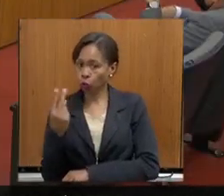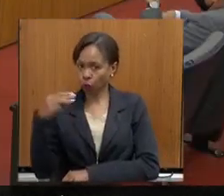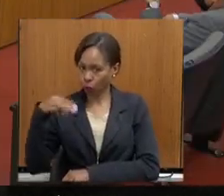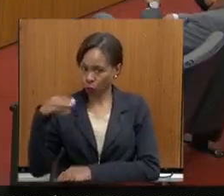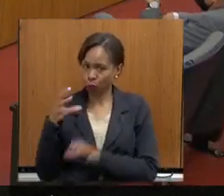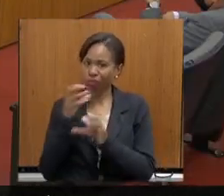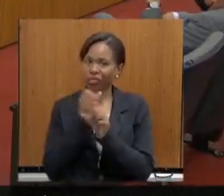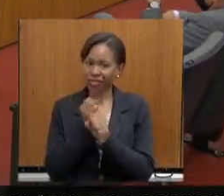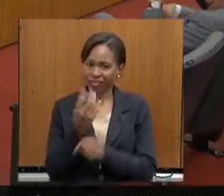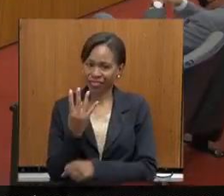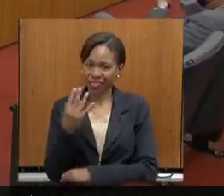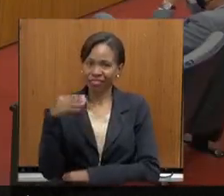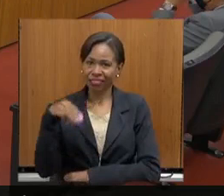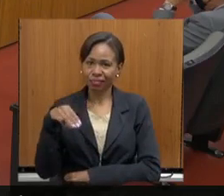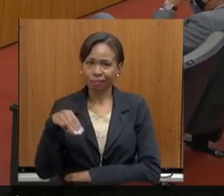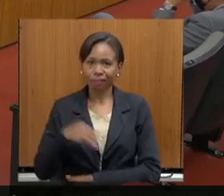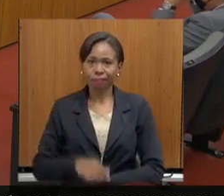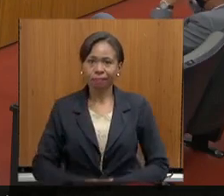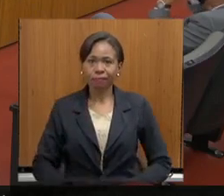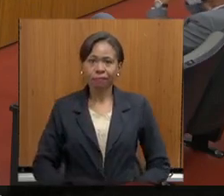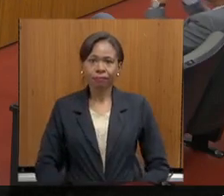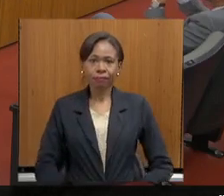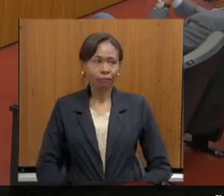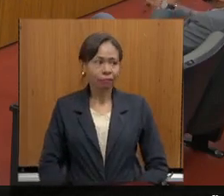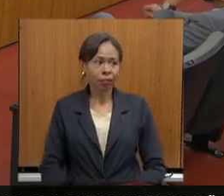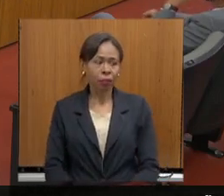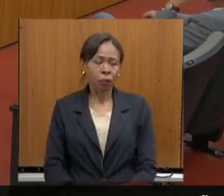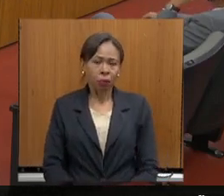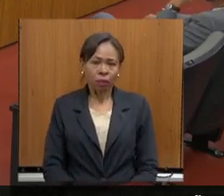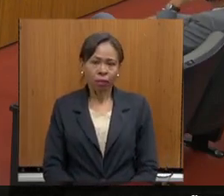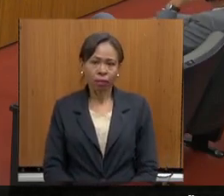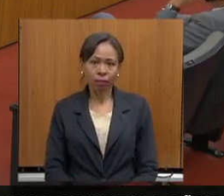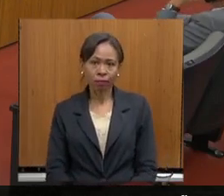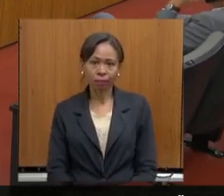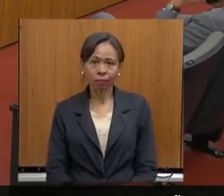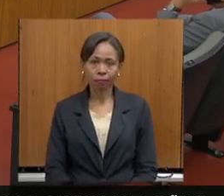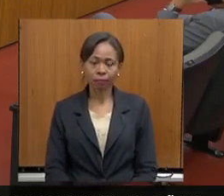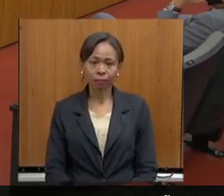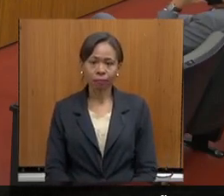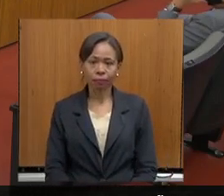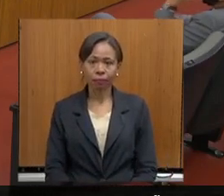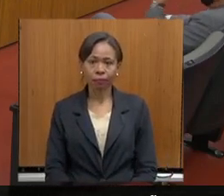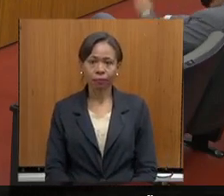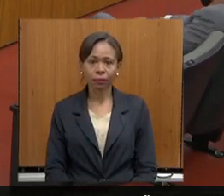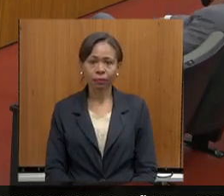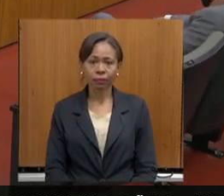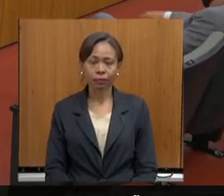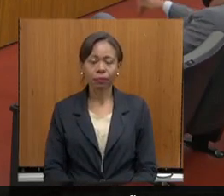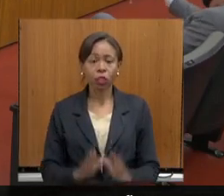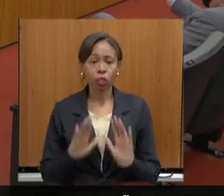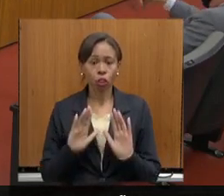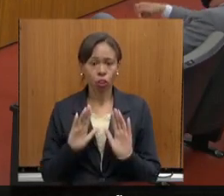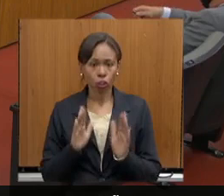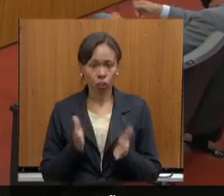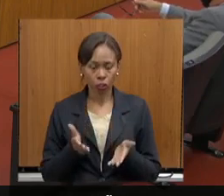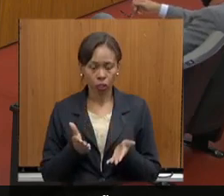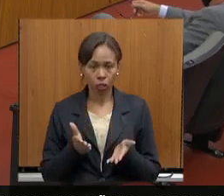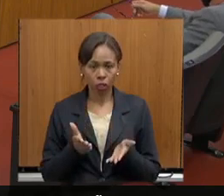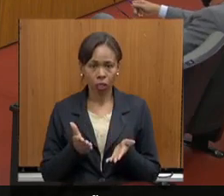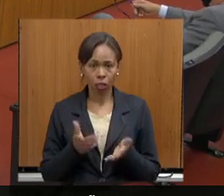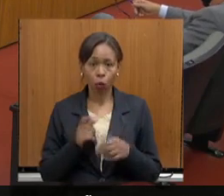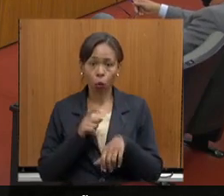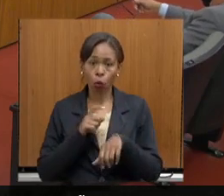dois e a ordem de fala já está sendo aqui apresentada